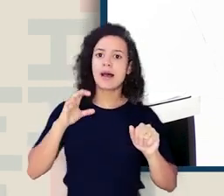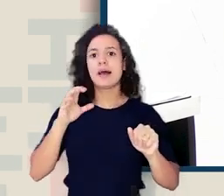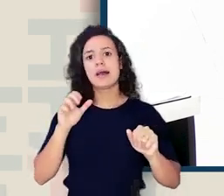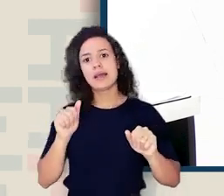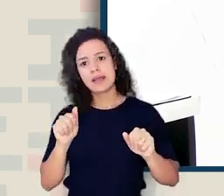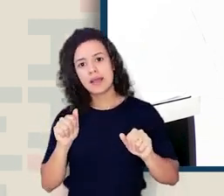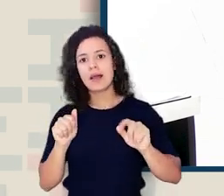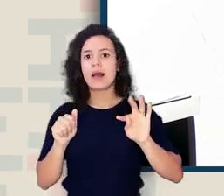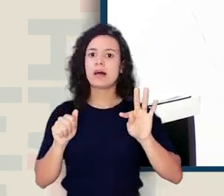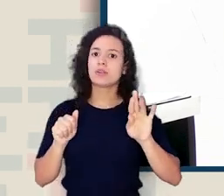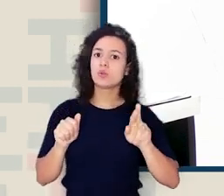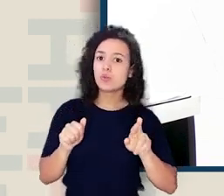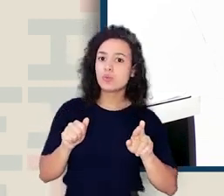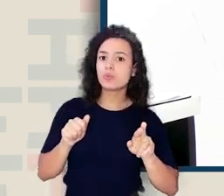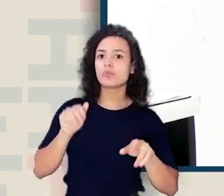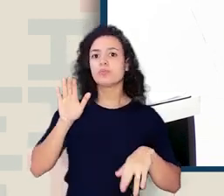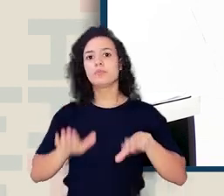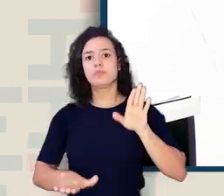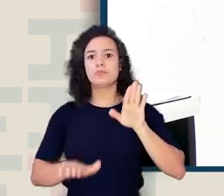Maracatu,